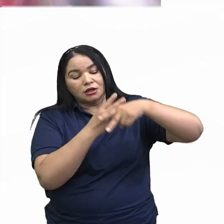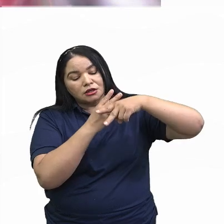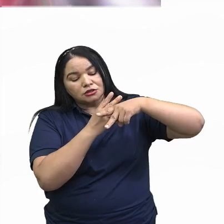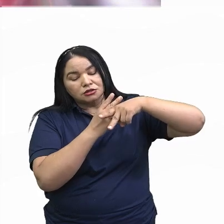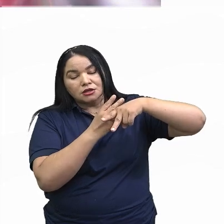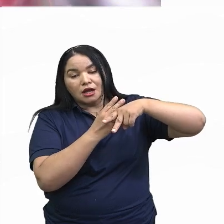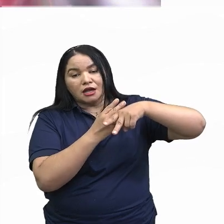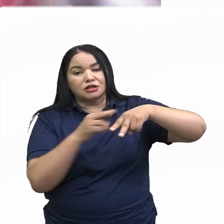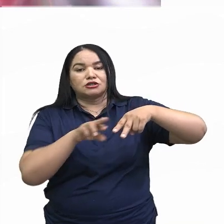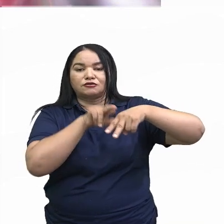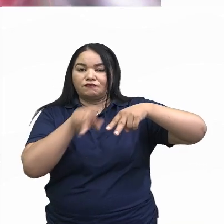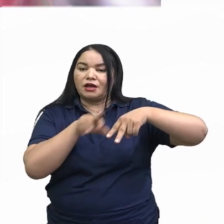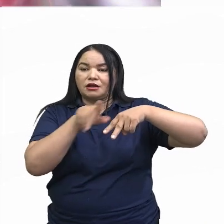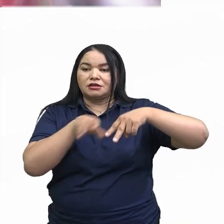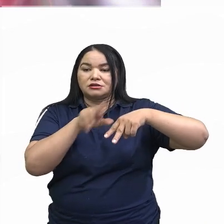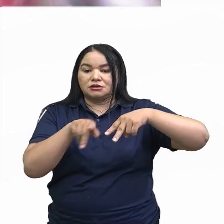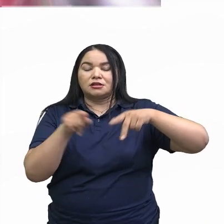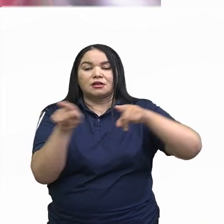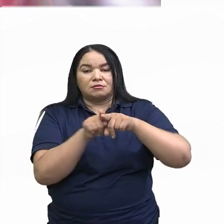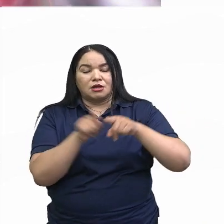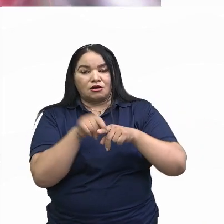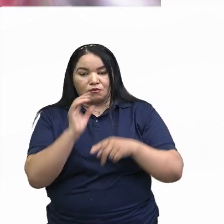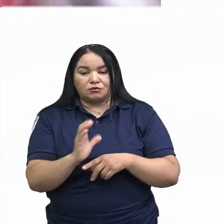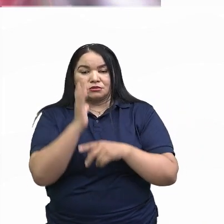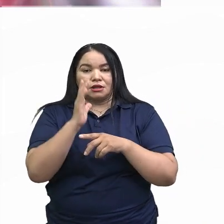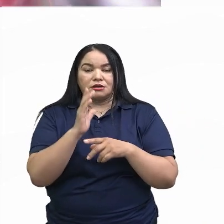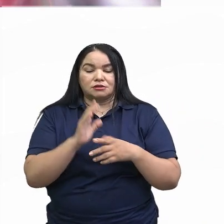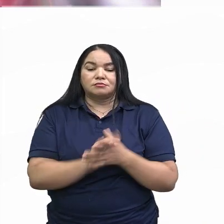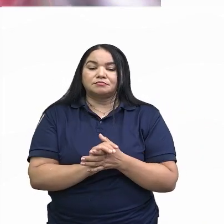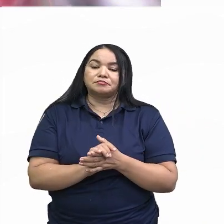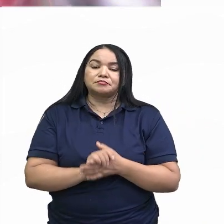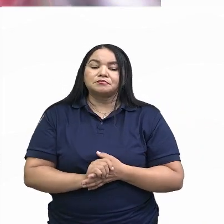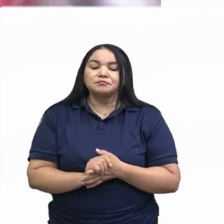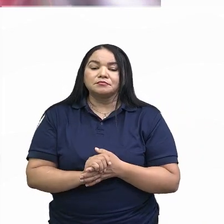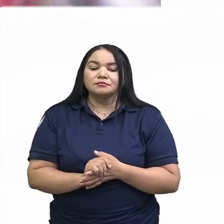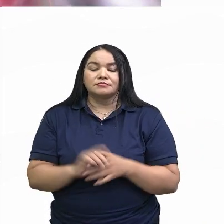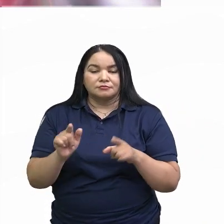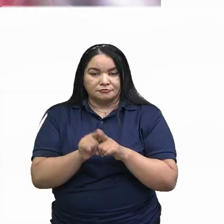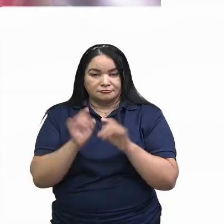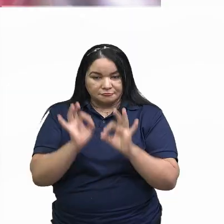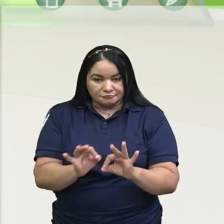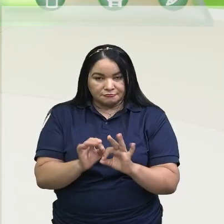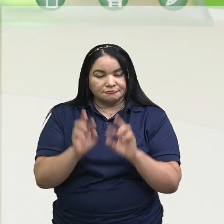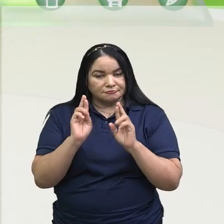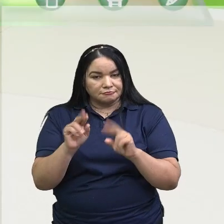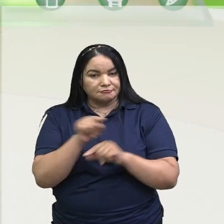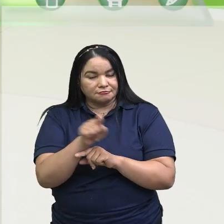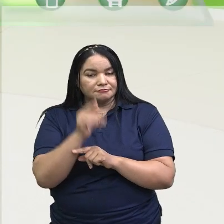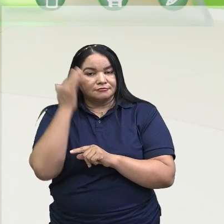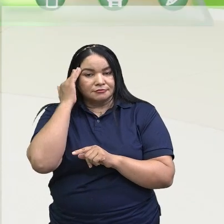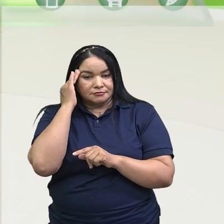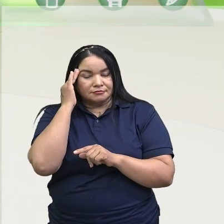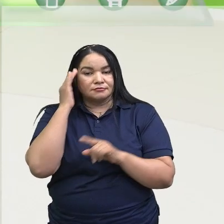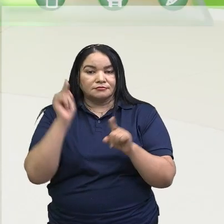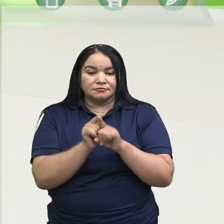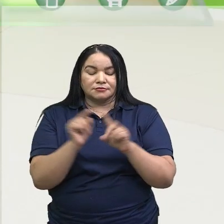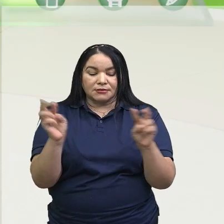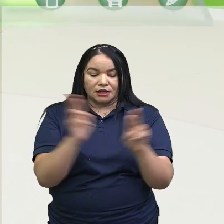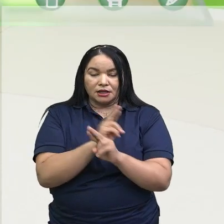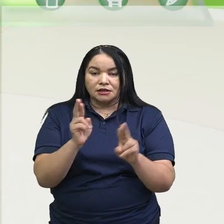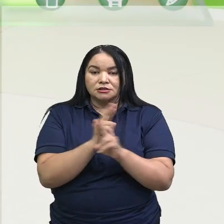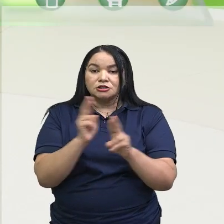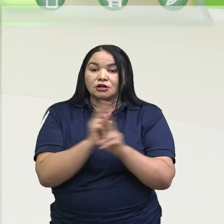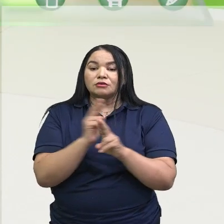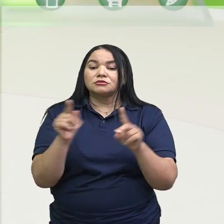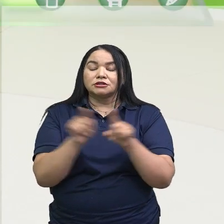essas diferenças, que dá a síndrome de Cri-du-Chat, tá certo? Então, espero que vocês tenham compreendido essas relações, né, a